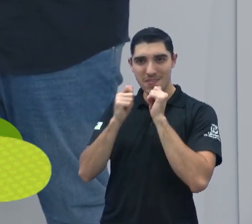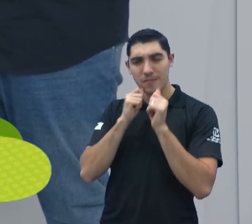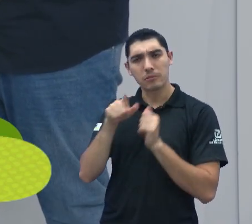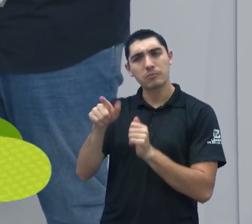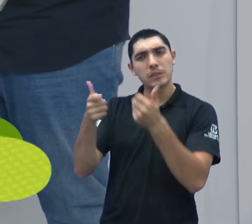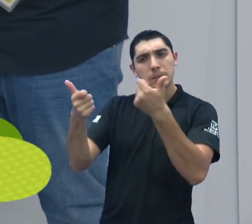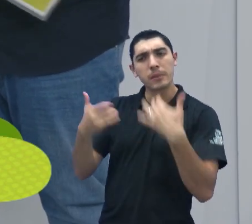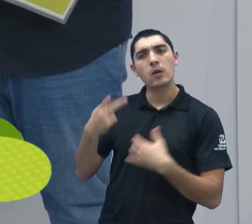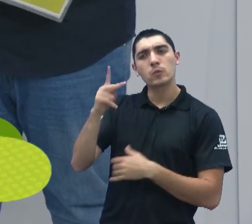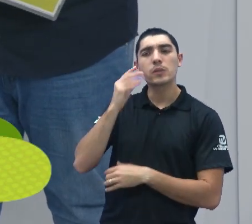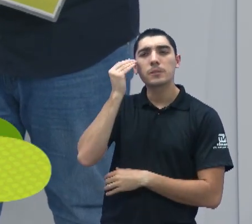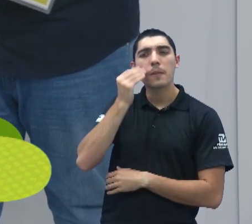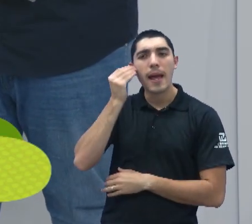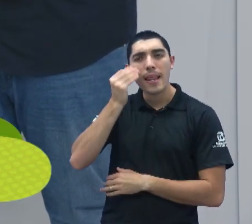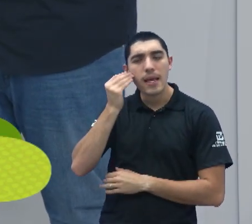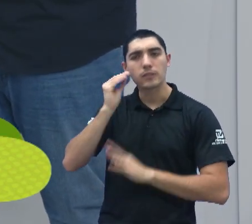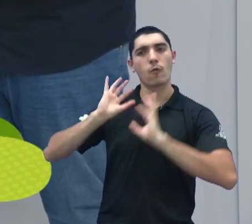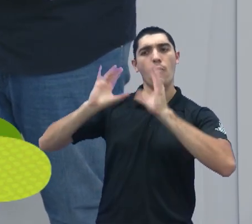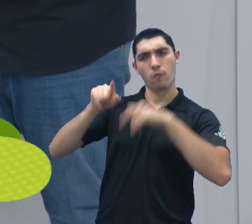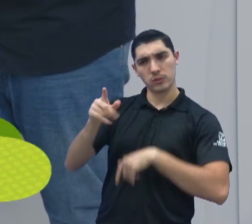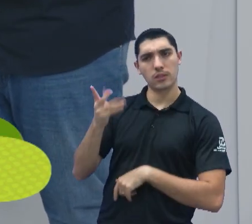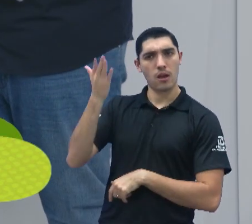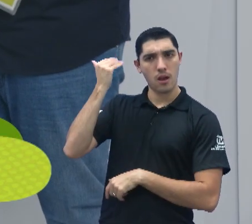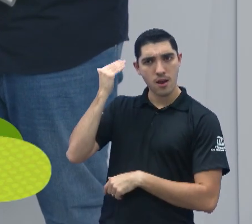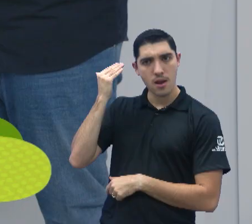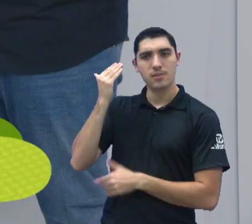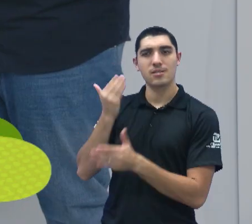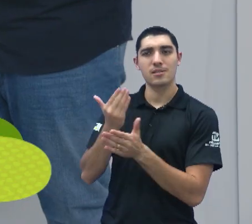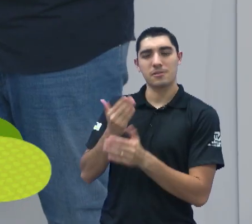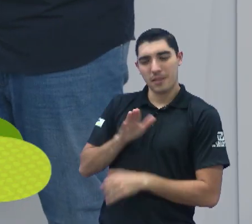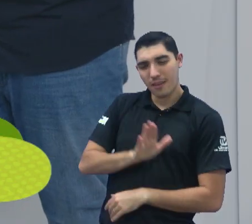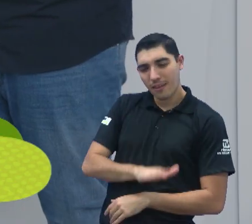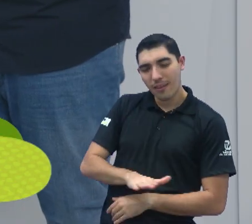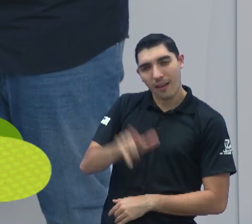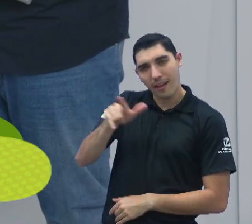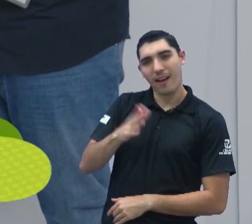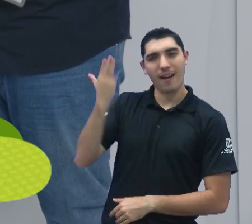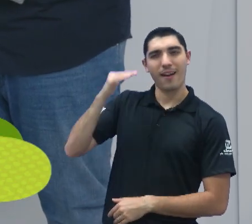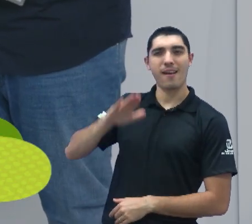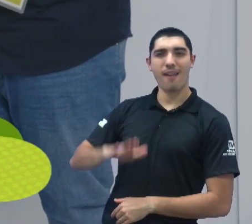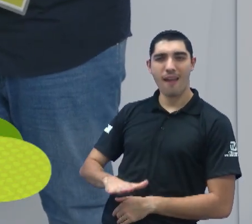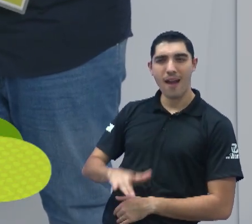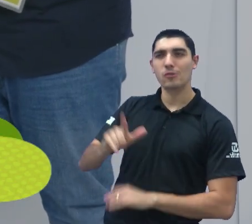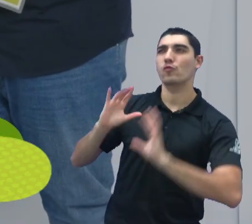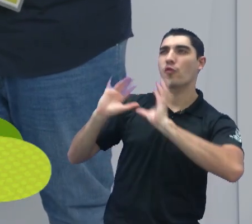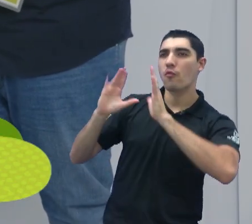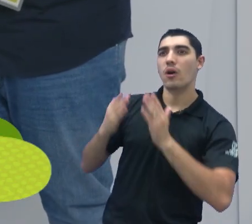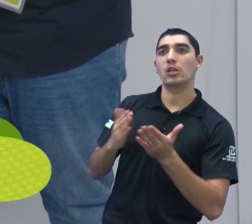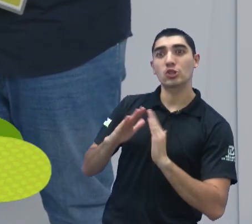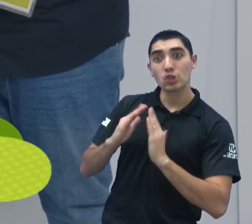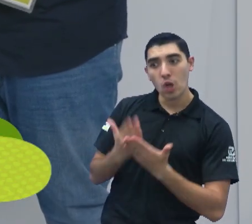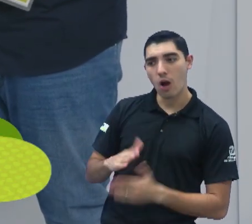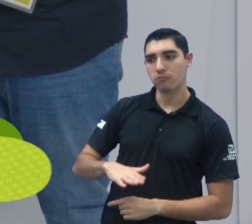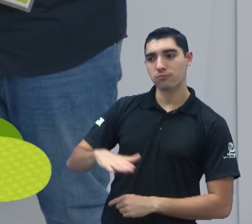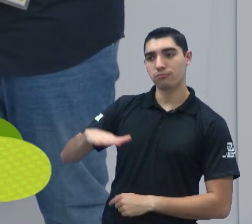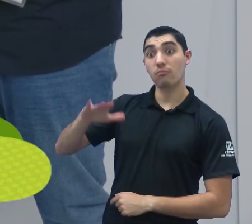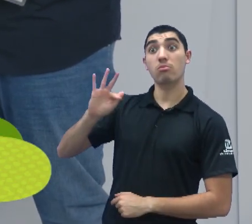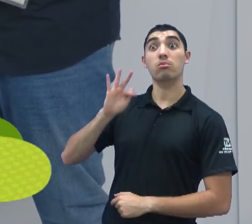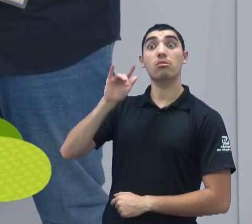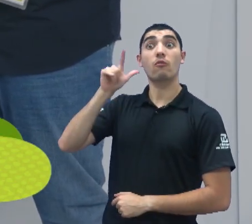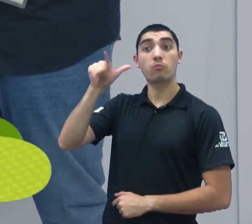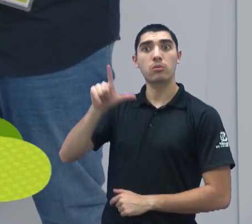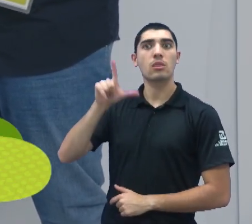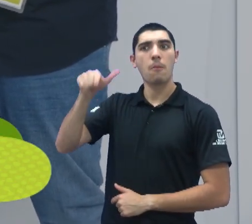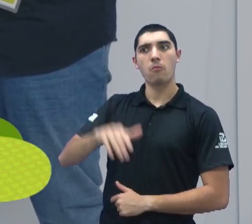carreira no vôlei. Começou provavelmente criança jogando vôlei, na escola, foi crescendo, foi jogador profissional. Conta um pouquinho desse início